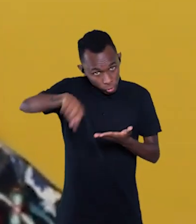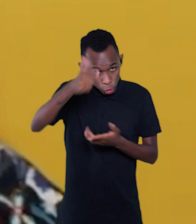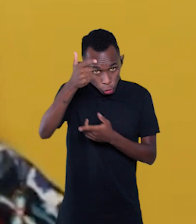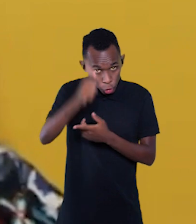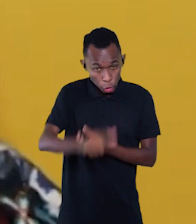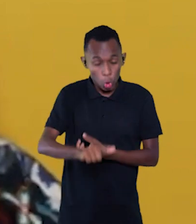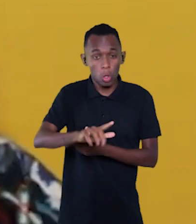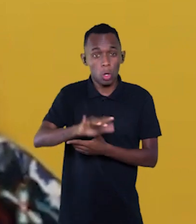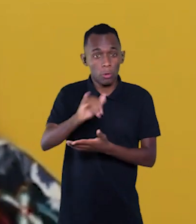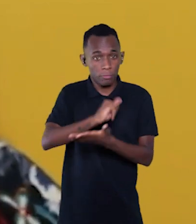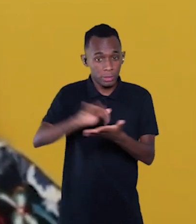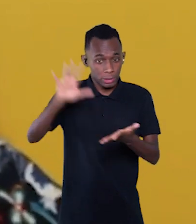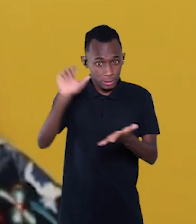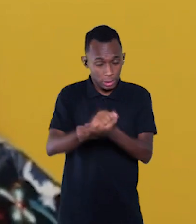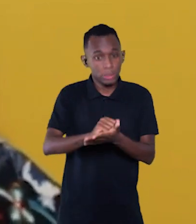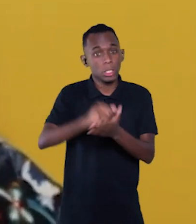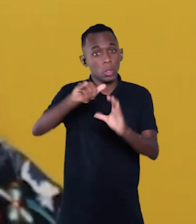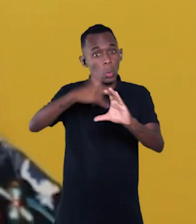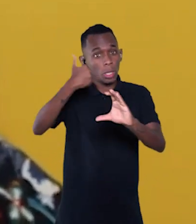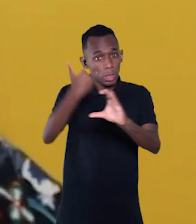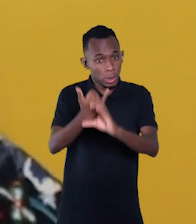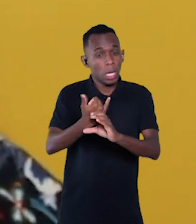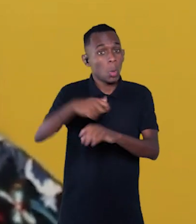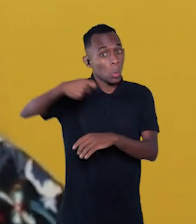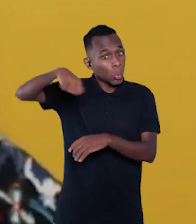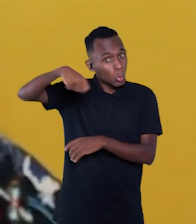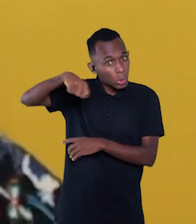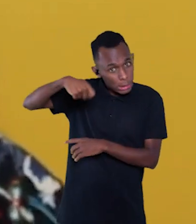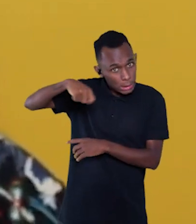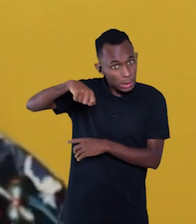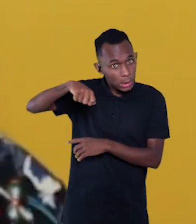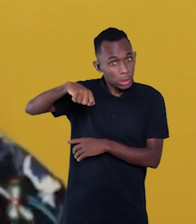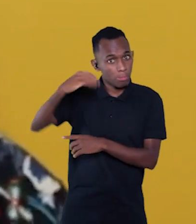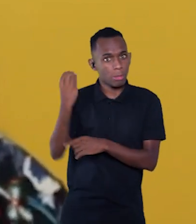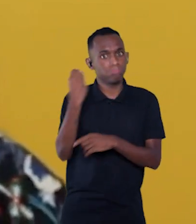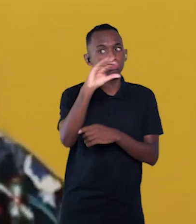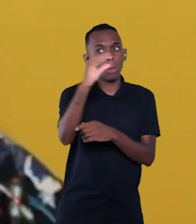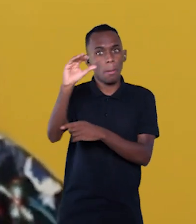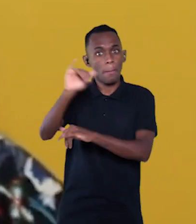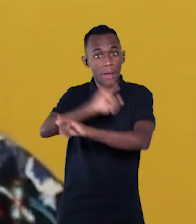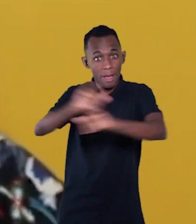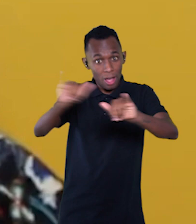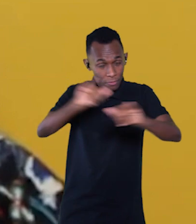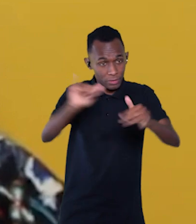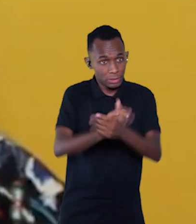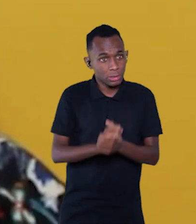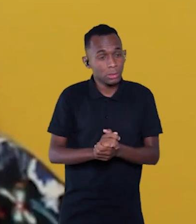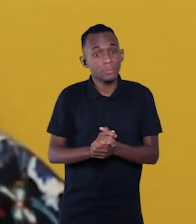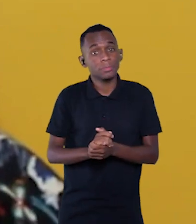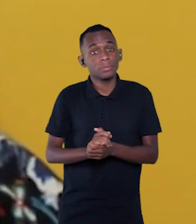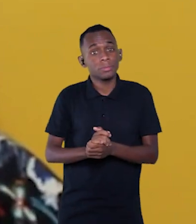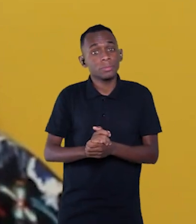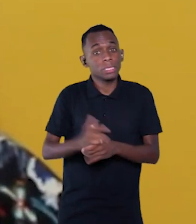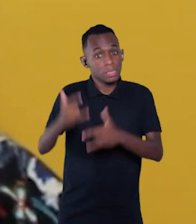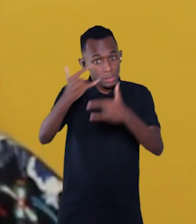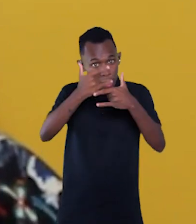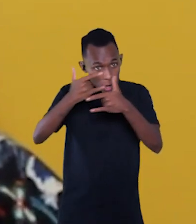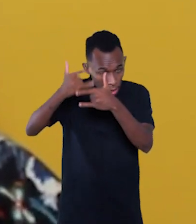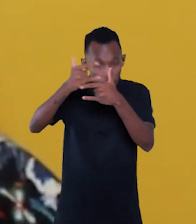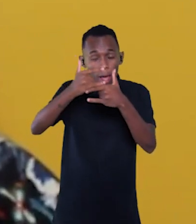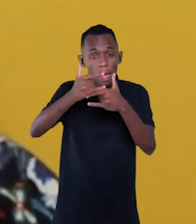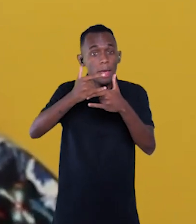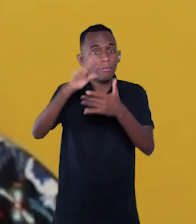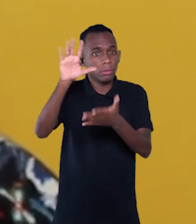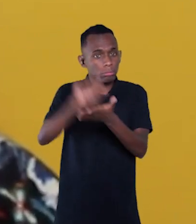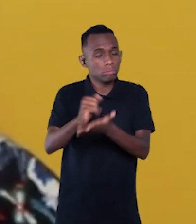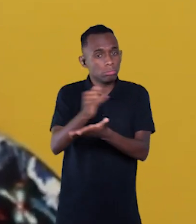te convidar para se inscrever no canal do YouTube, ativar o sininho para receber as notificações e essa conversa vai